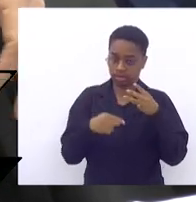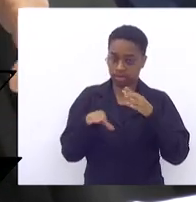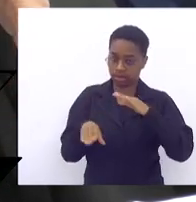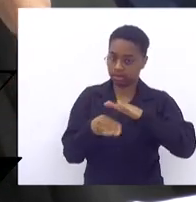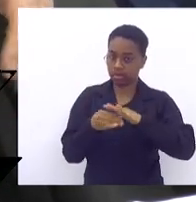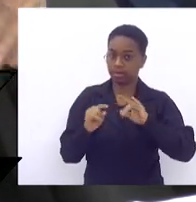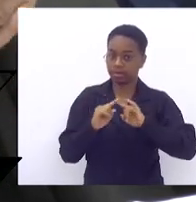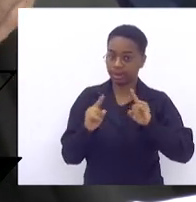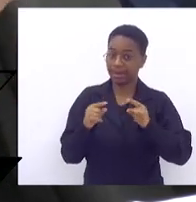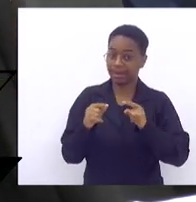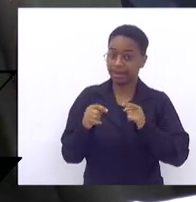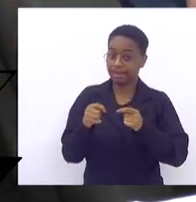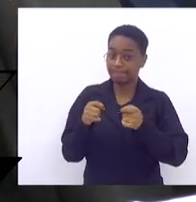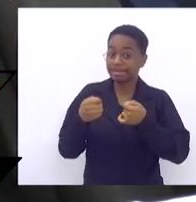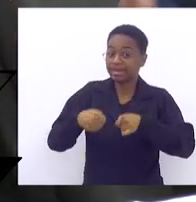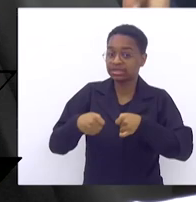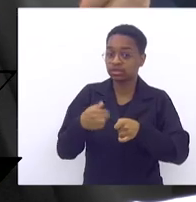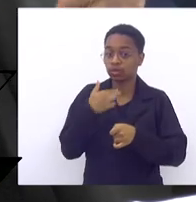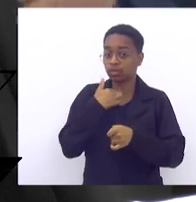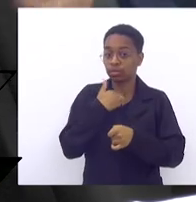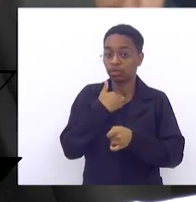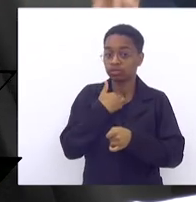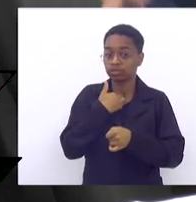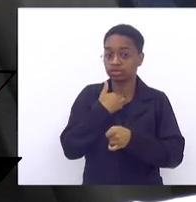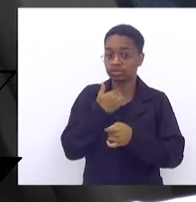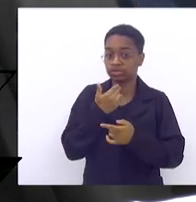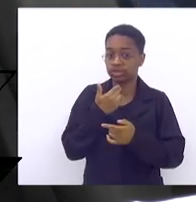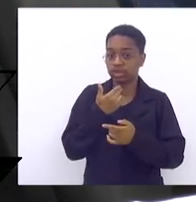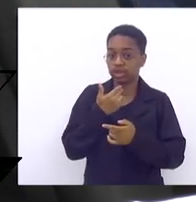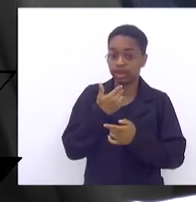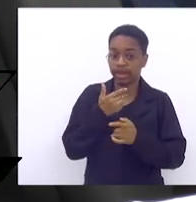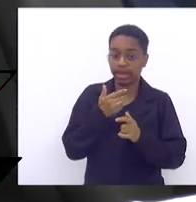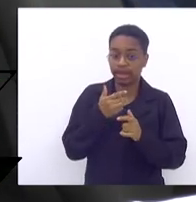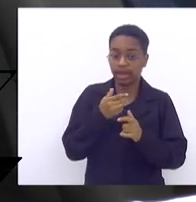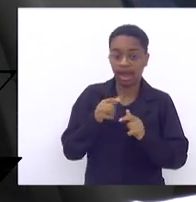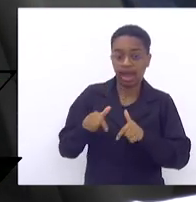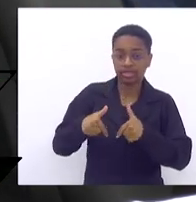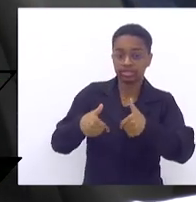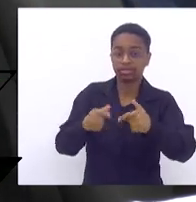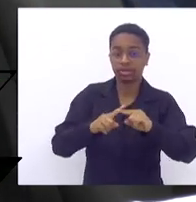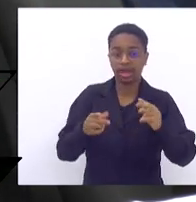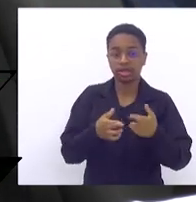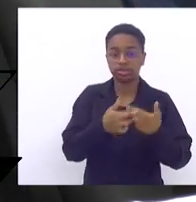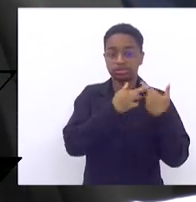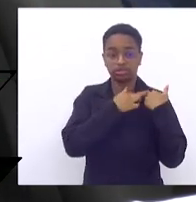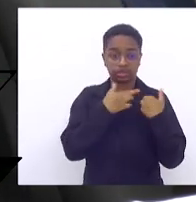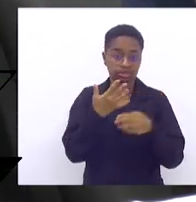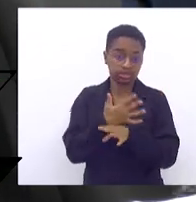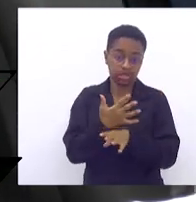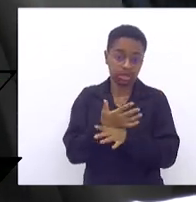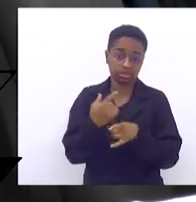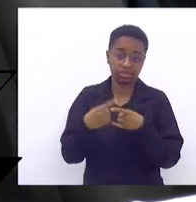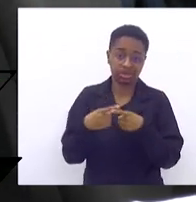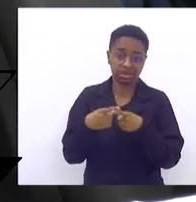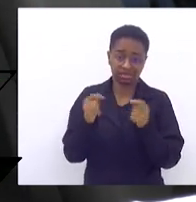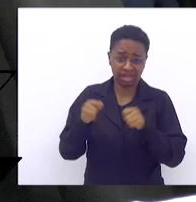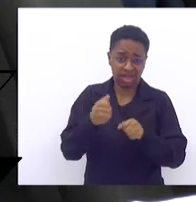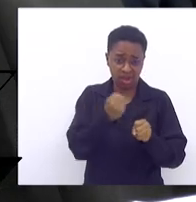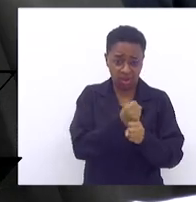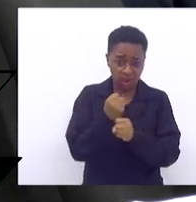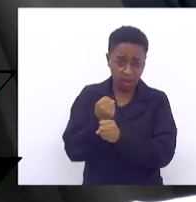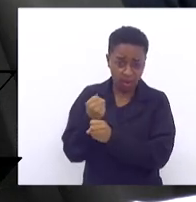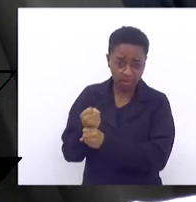deverá firmar, porque não pode invadir competência. Não compete ao Estado chegar e reformular uma passarela municipal